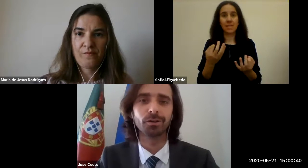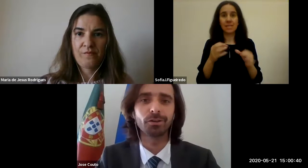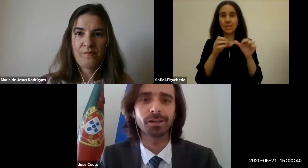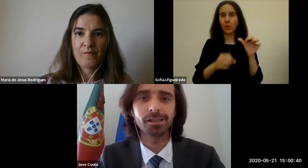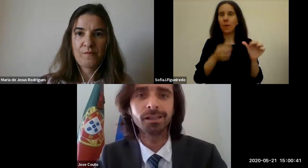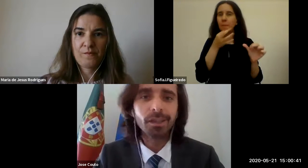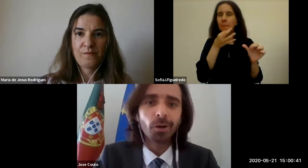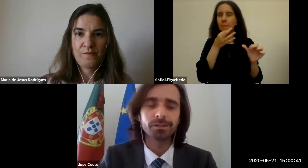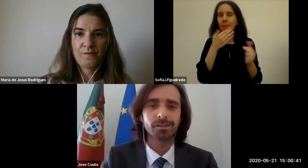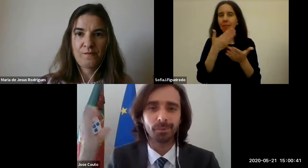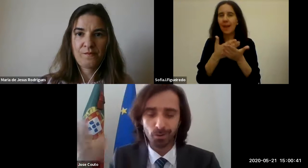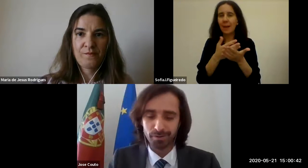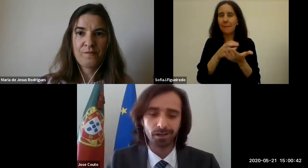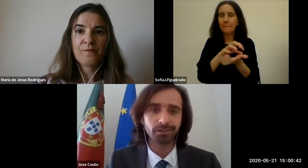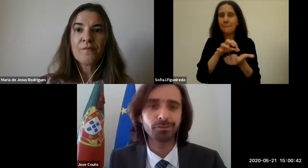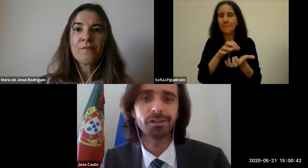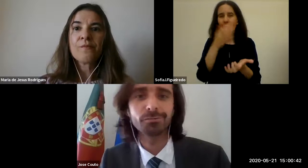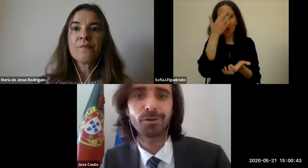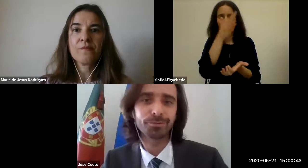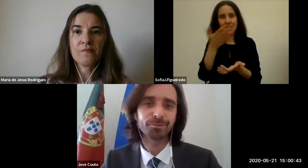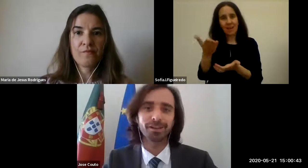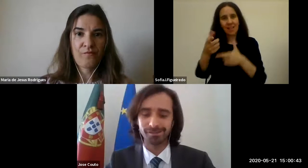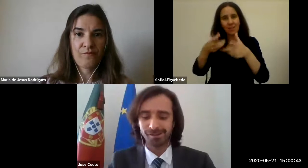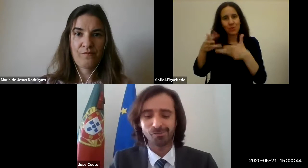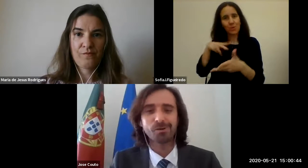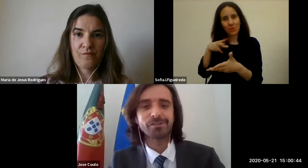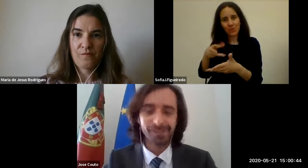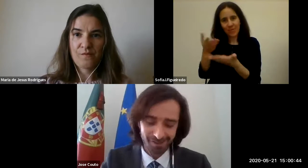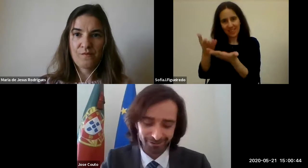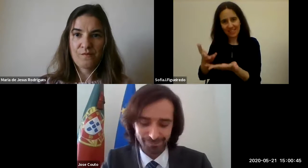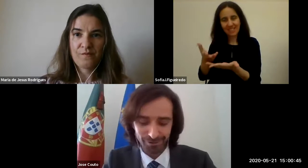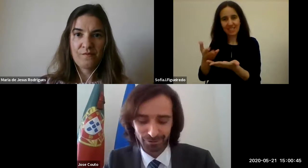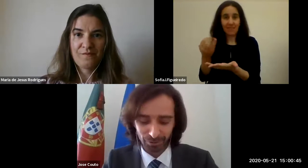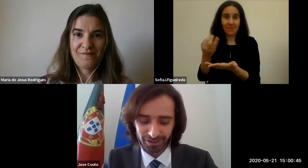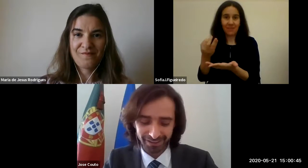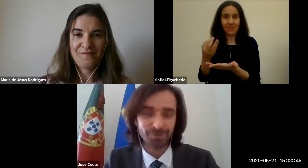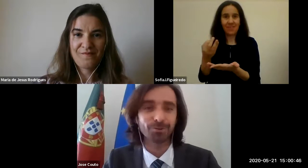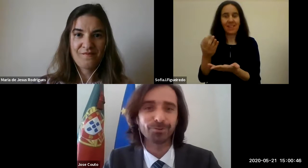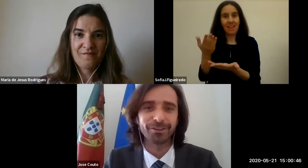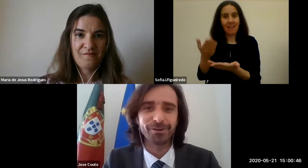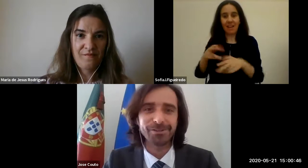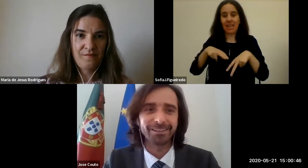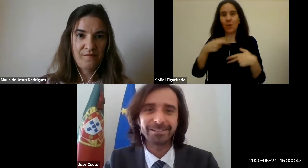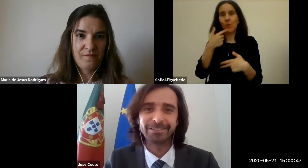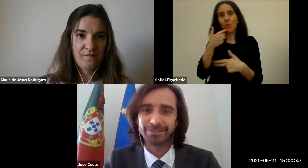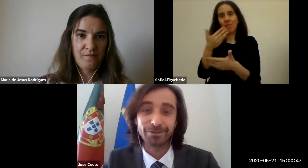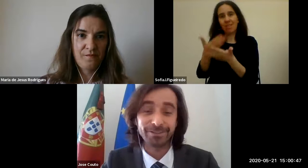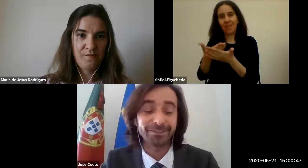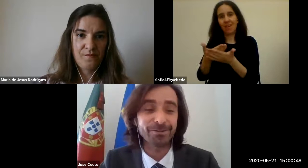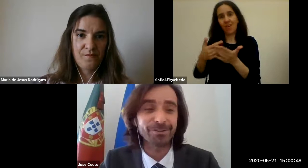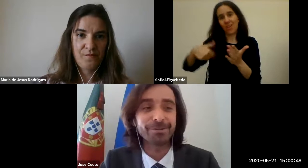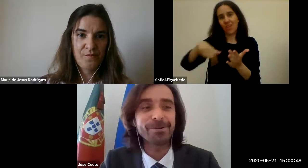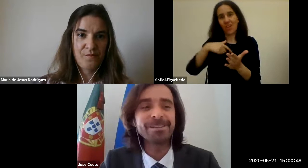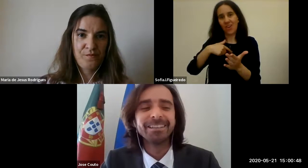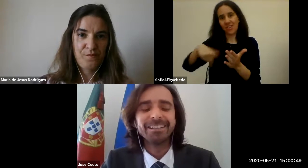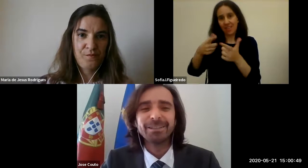em alguma coisa, podem sempre acompanhar a língua gestual portuguesa, que é uma coisa altamente enriquecedora da